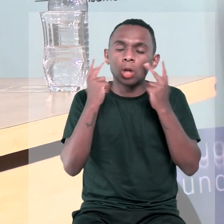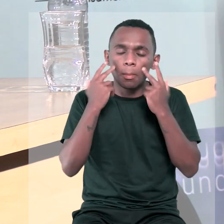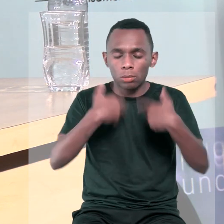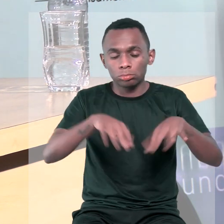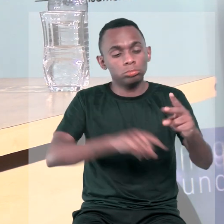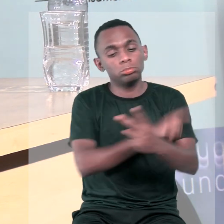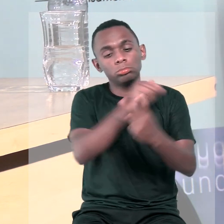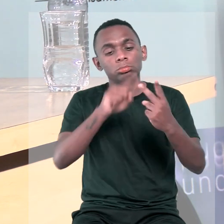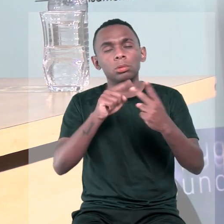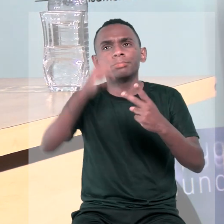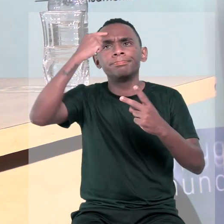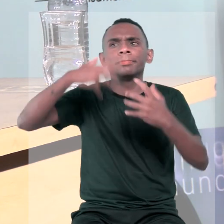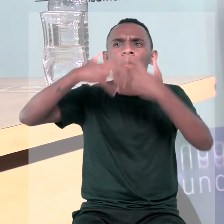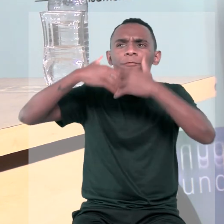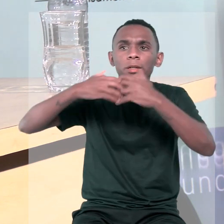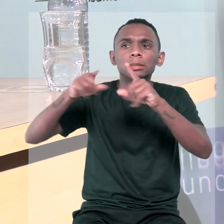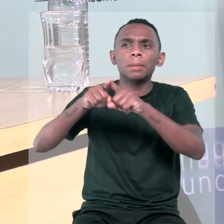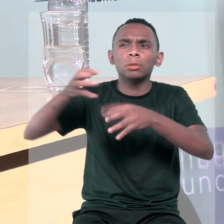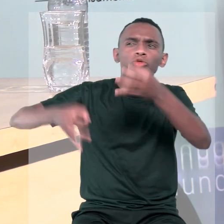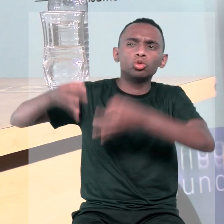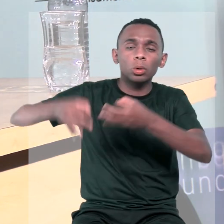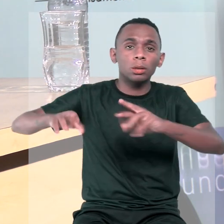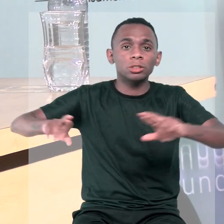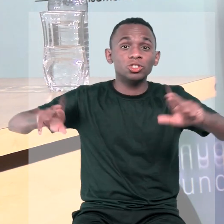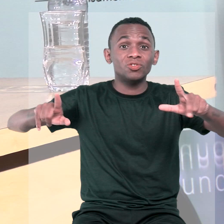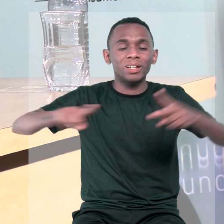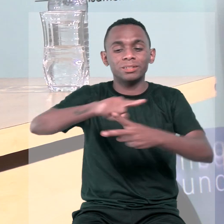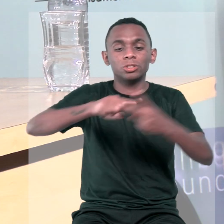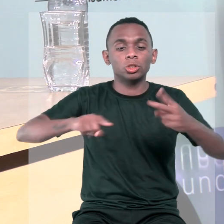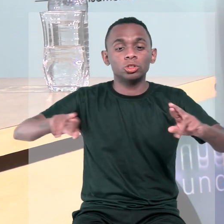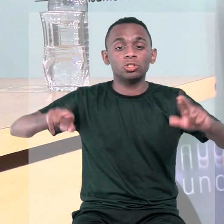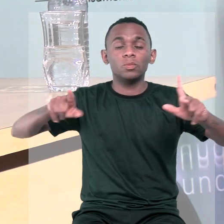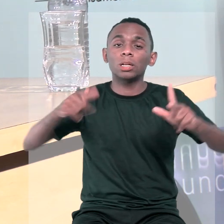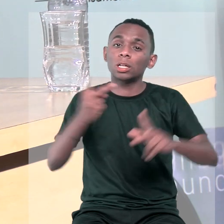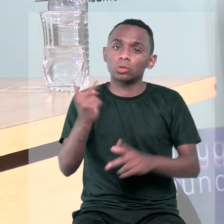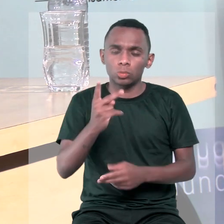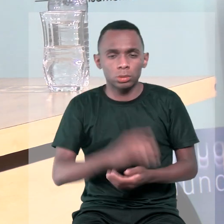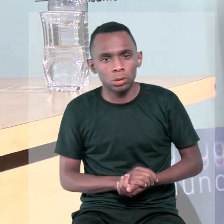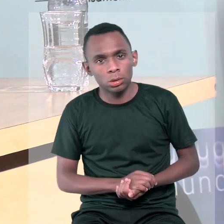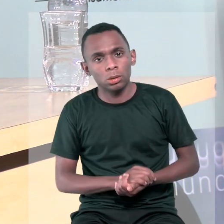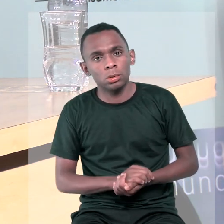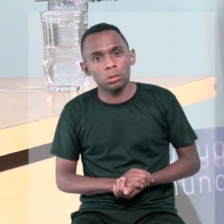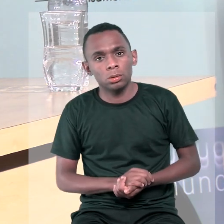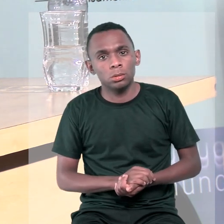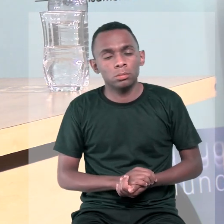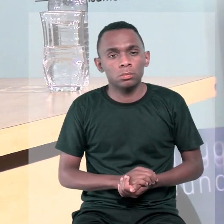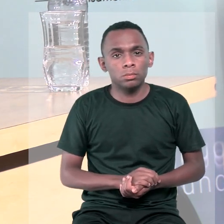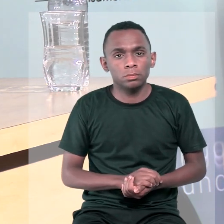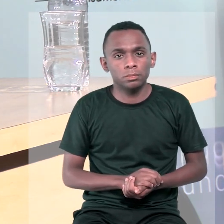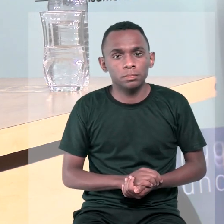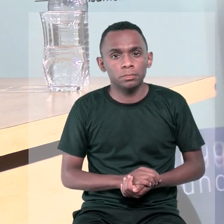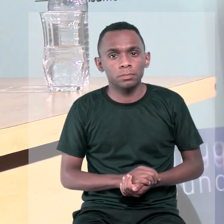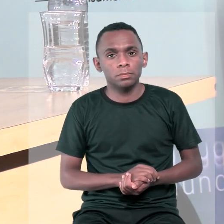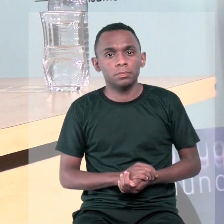O que nós vemos com Eichmann é precisamente um homem capaz de organizar. Ele